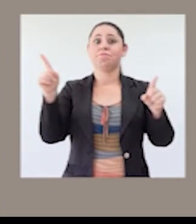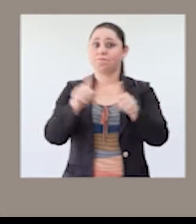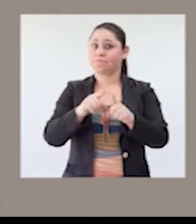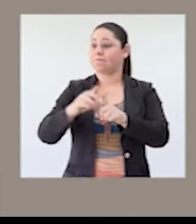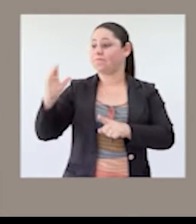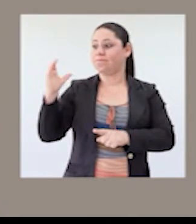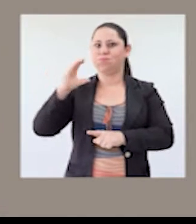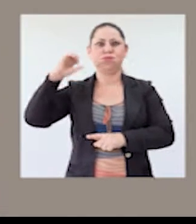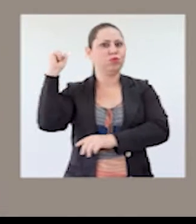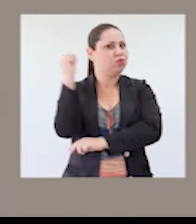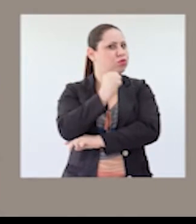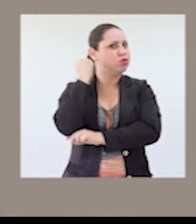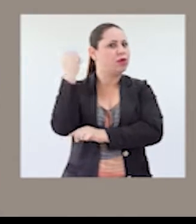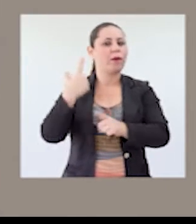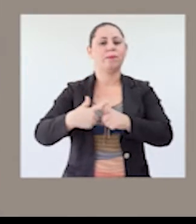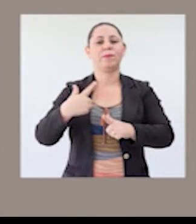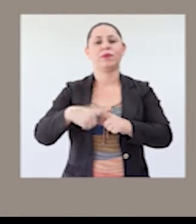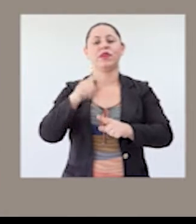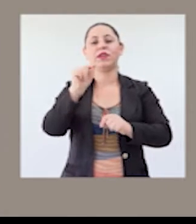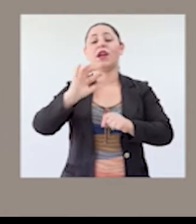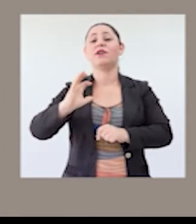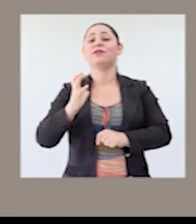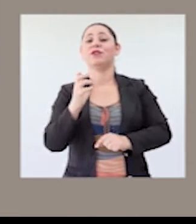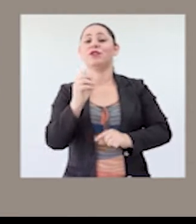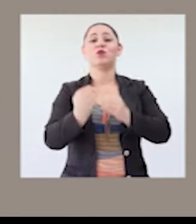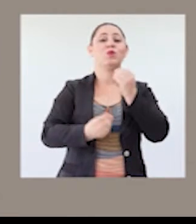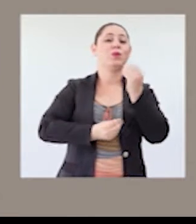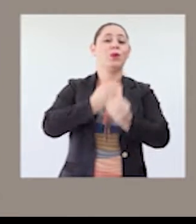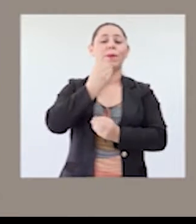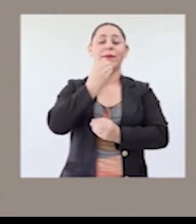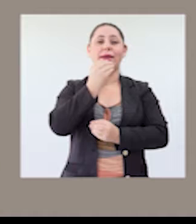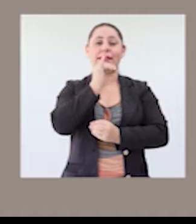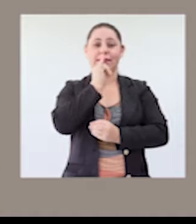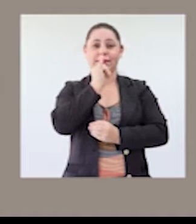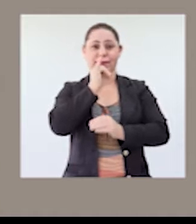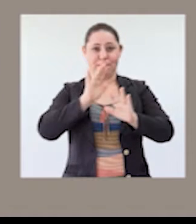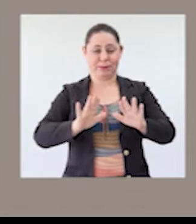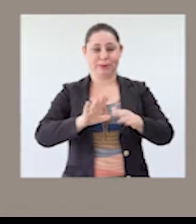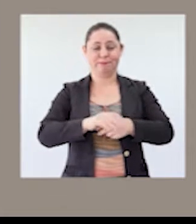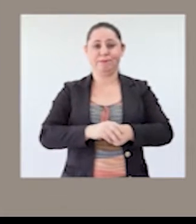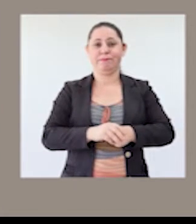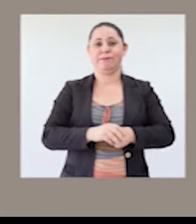crime grave, né? Porque acaba sendo uma forma de